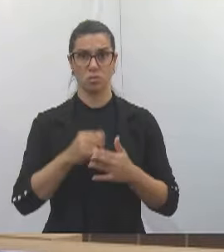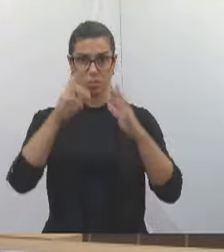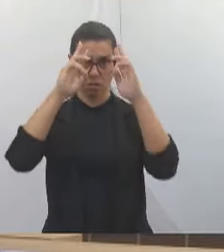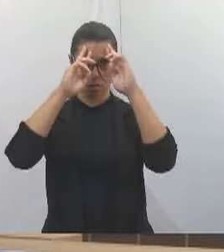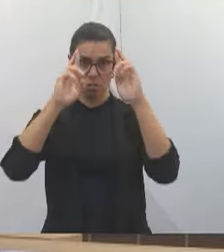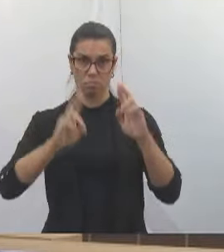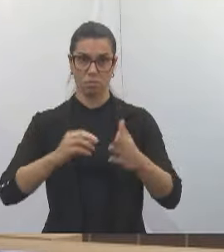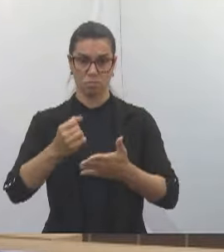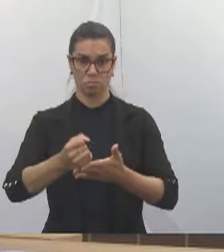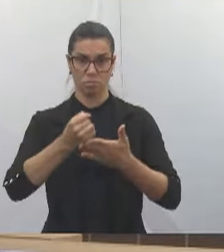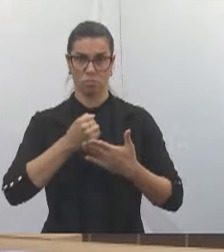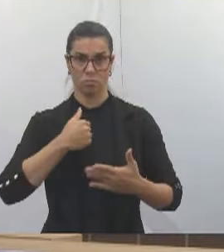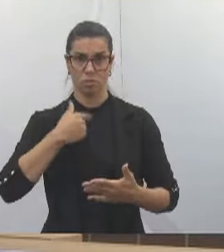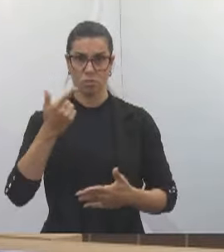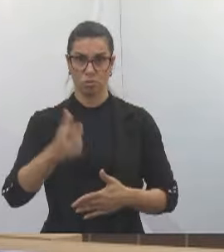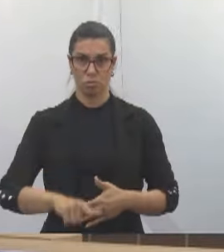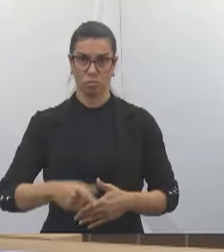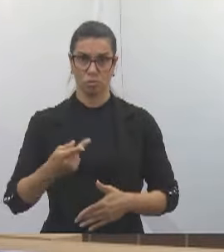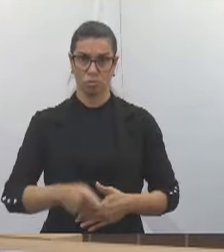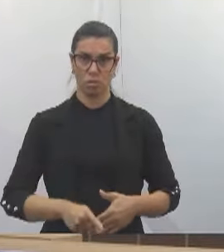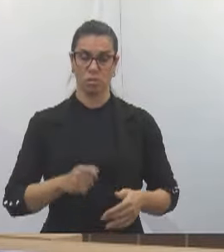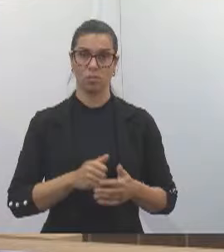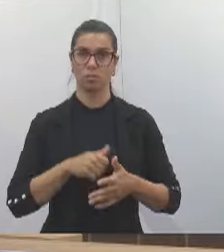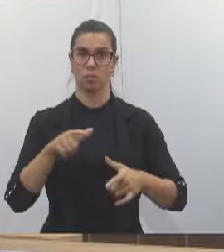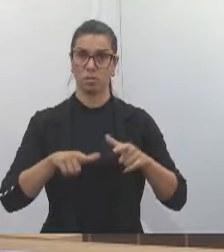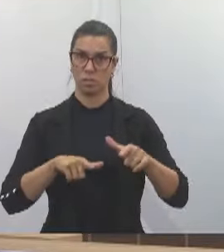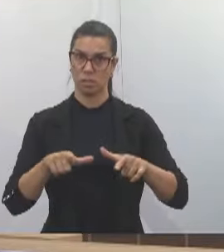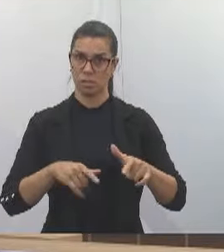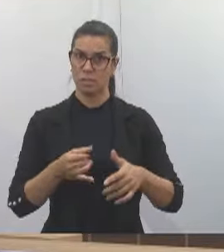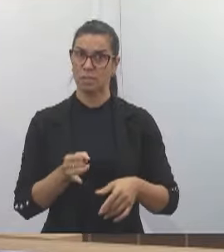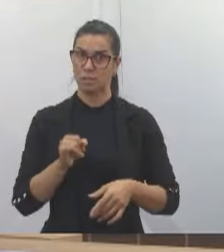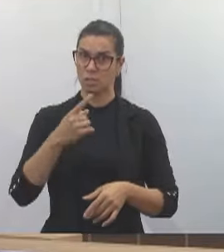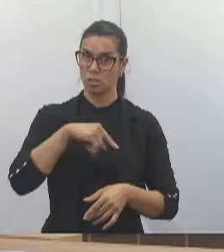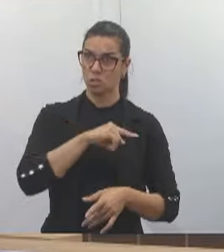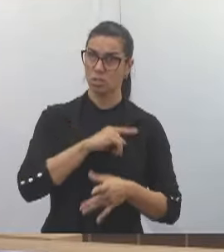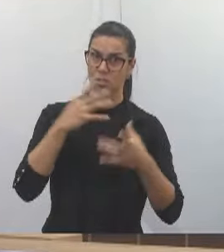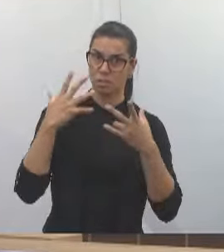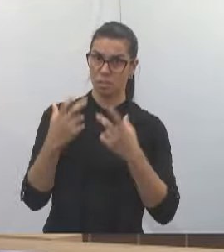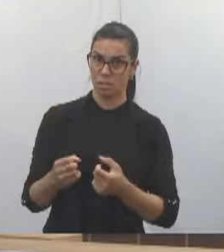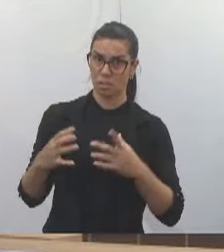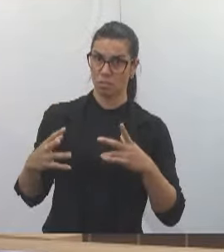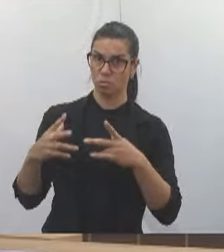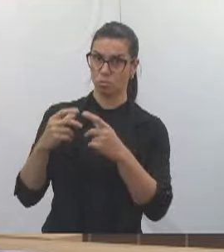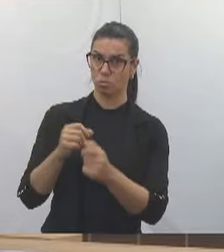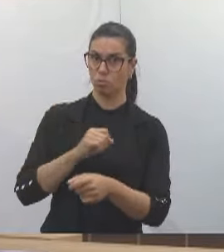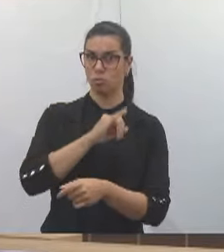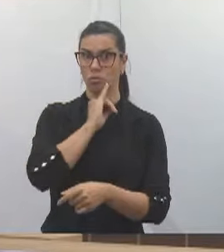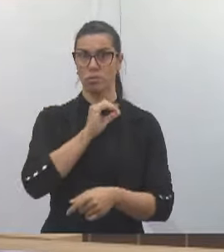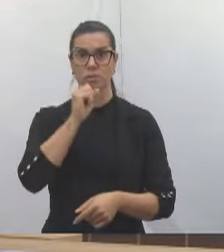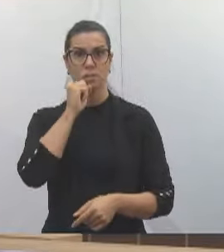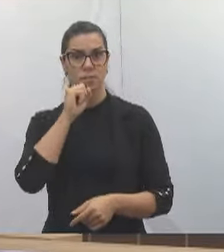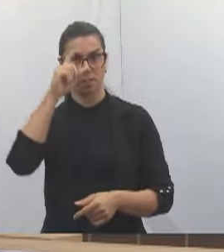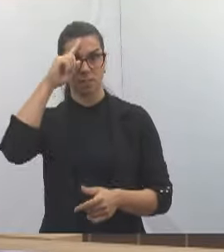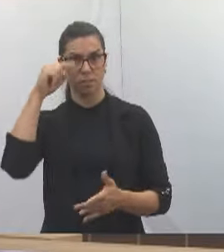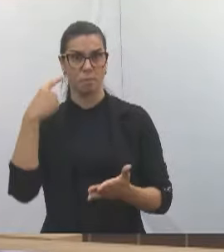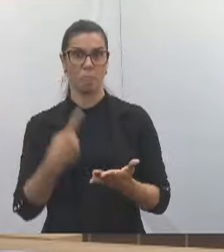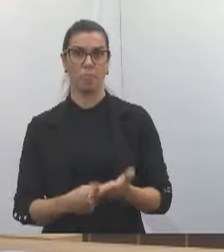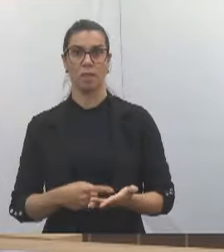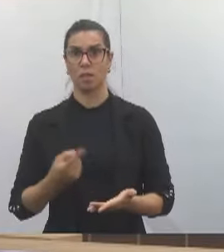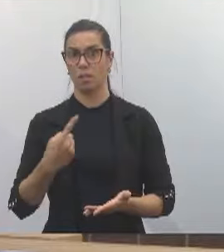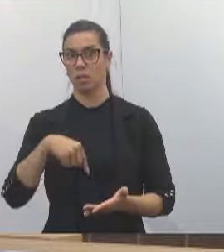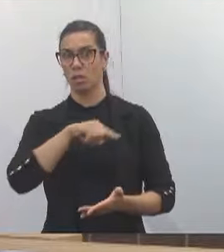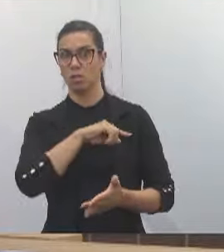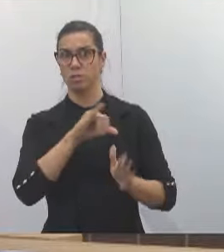casa. Então, se a gente for refém do prefeito, submisso às decisões do executivo, a gente não tem